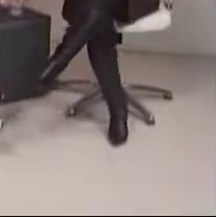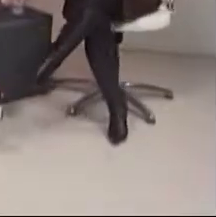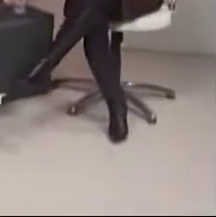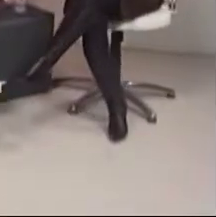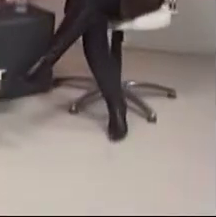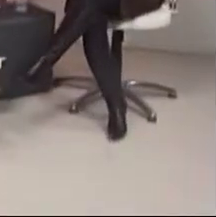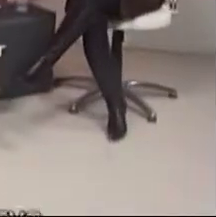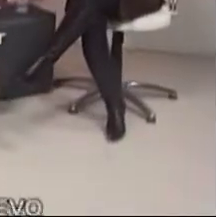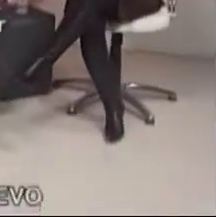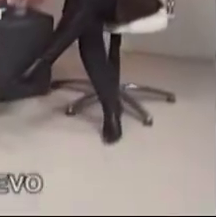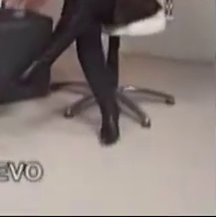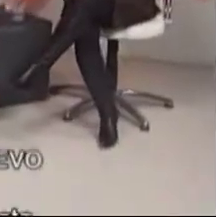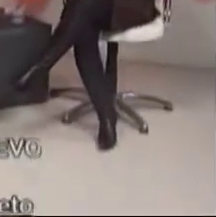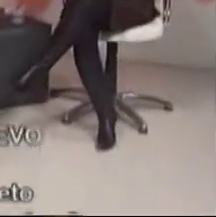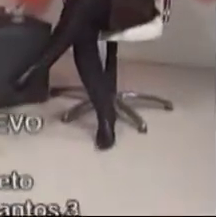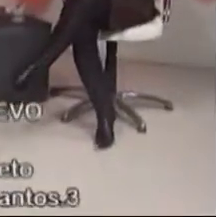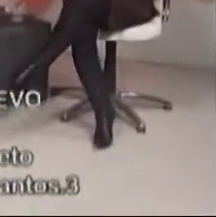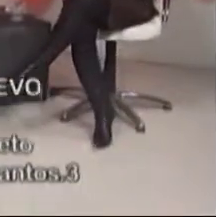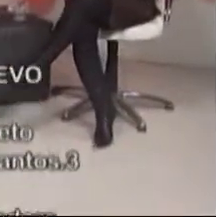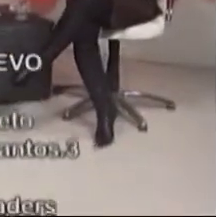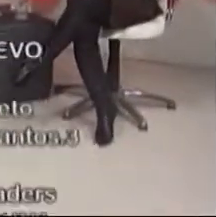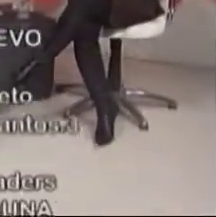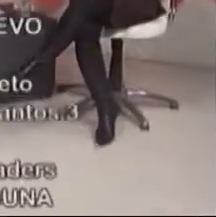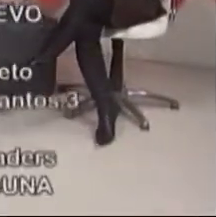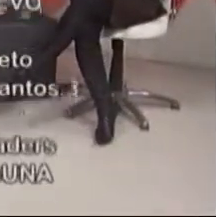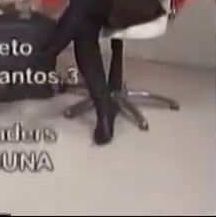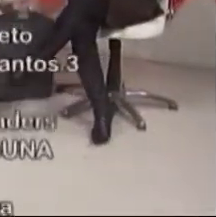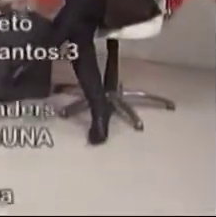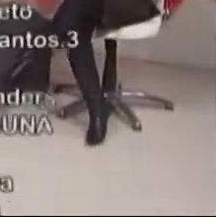E aí E aí